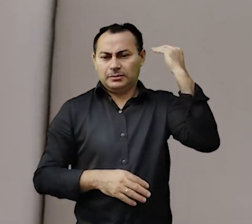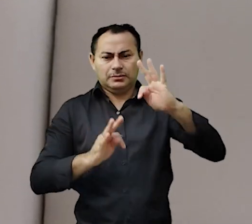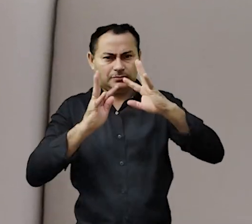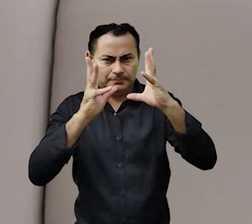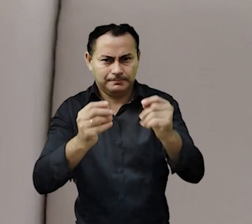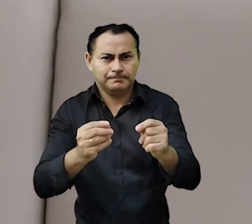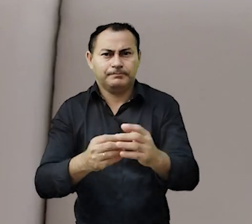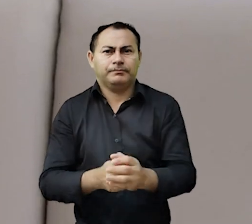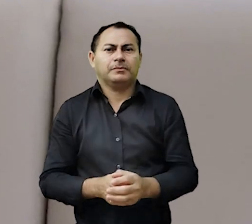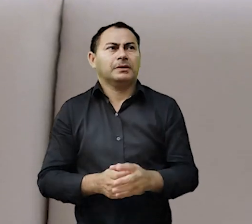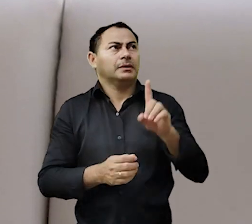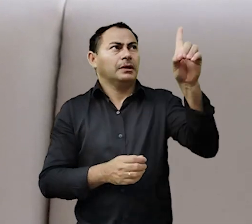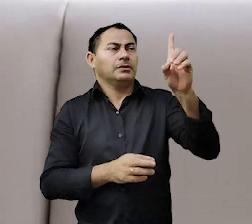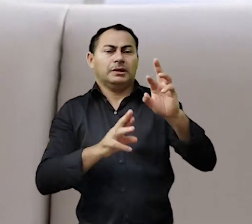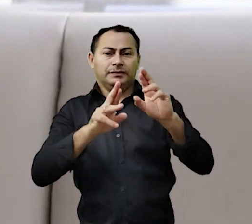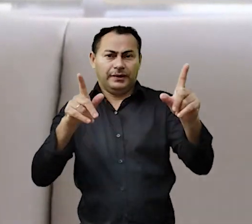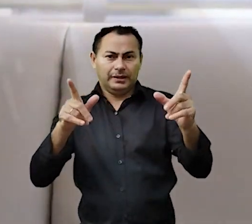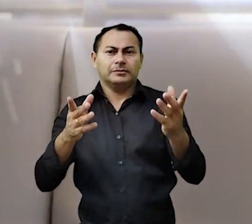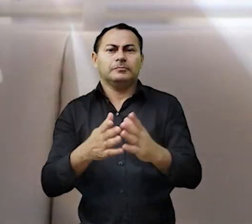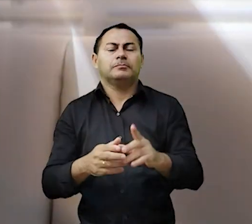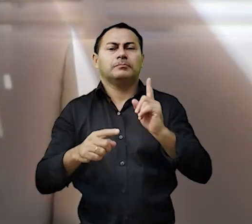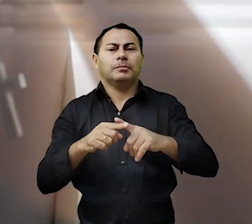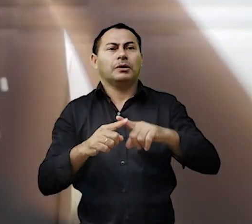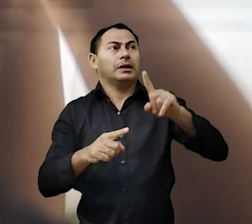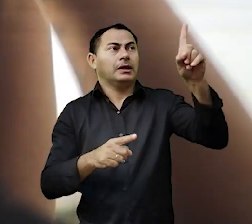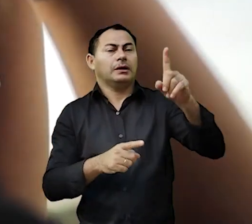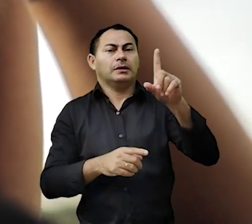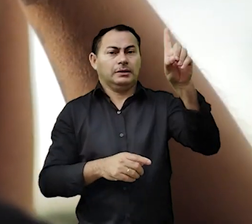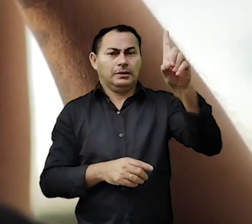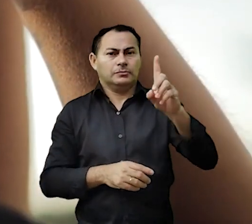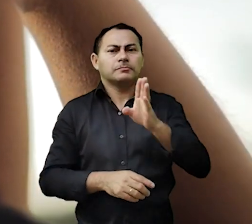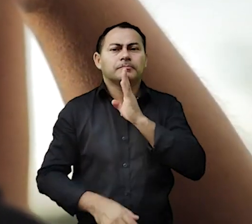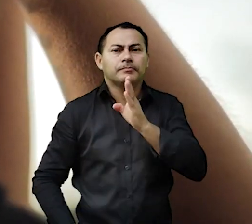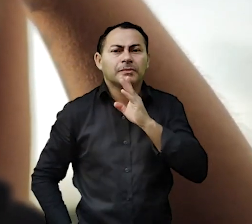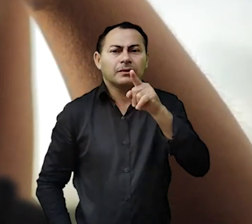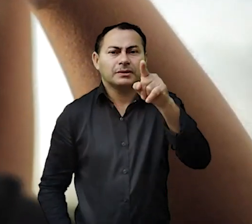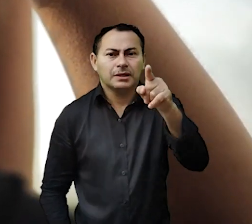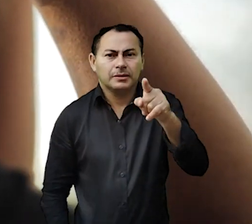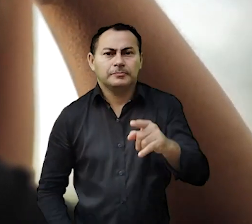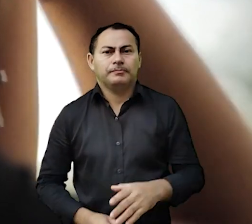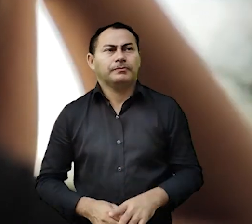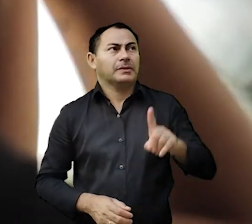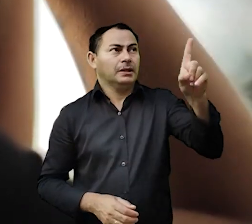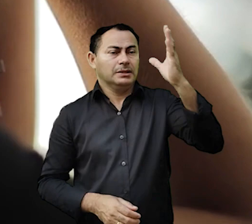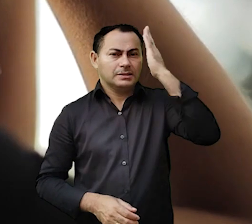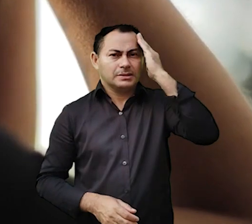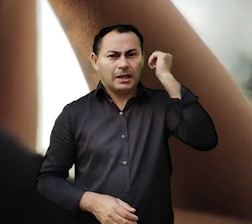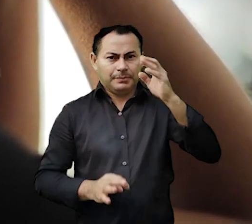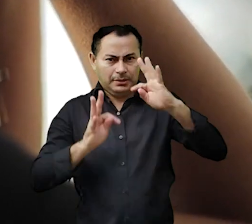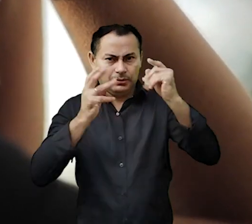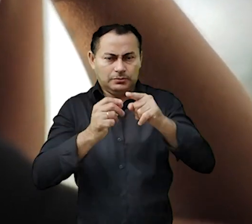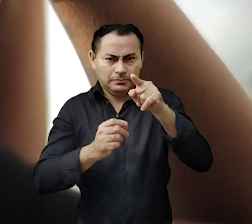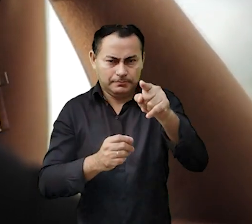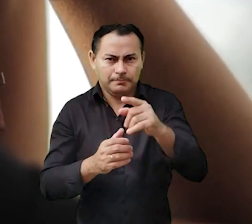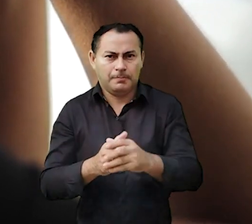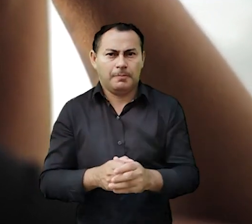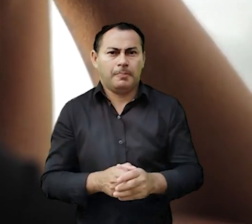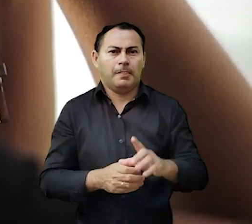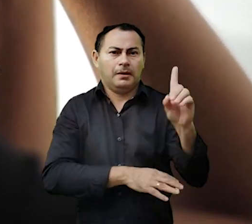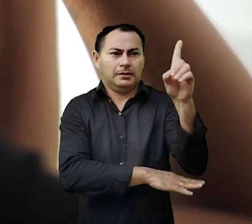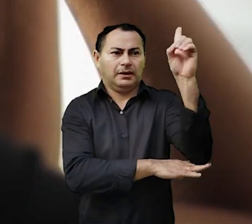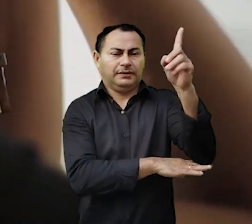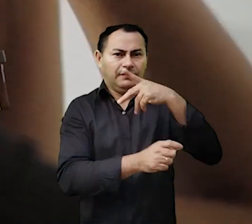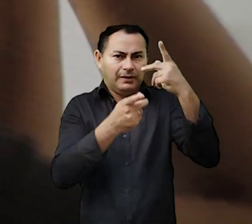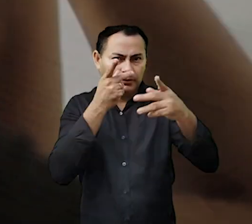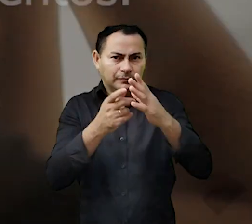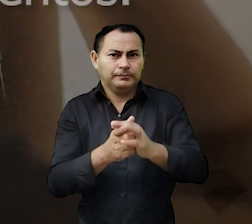passado totalmente. Com Deus é diferente, porque Ele é o Deus que conhece você. Ele sabe tudo sobre você.